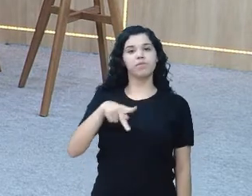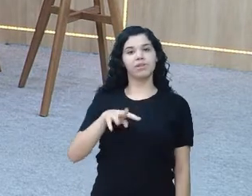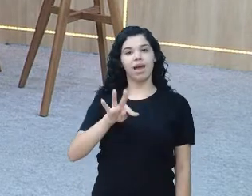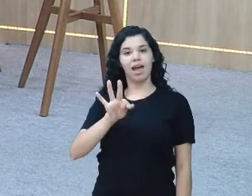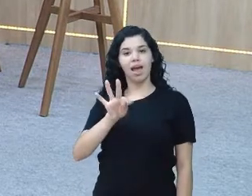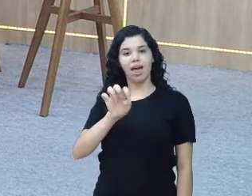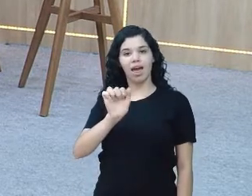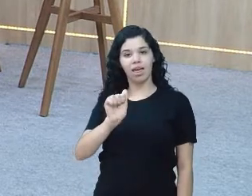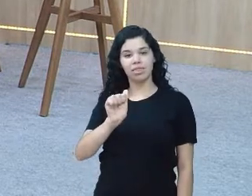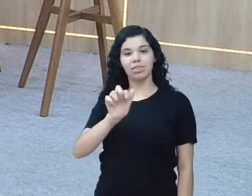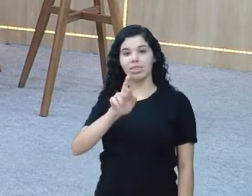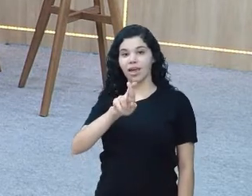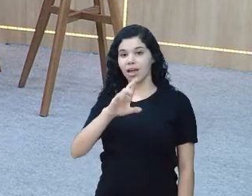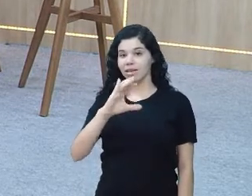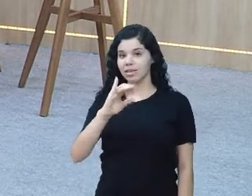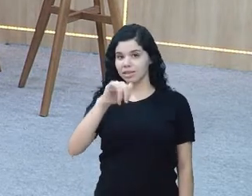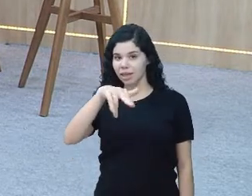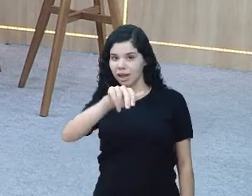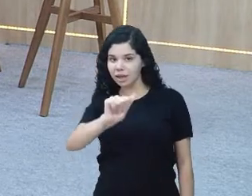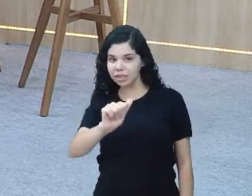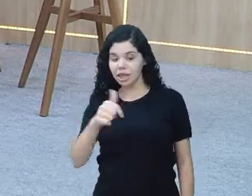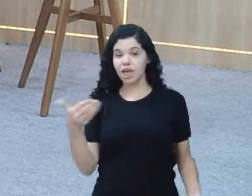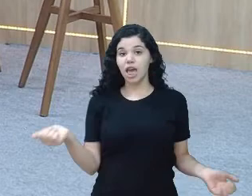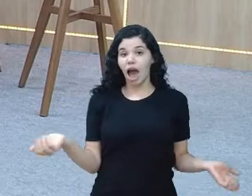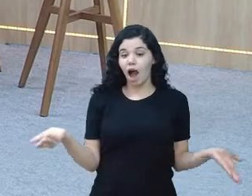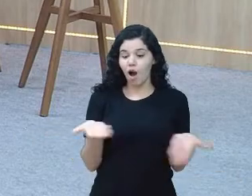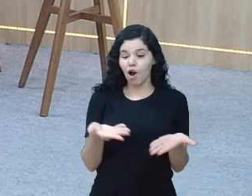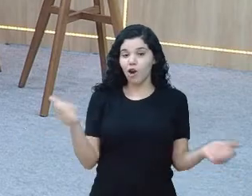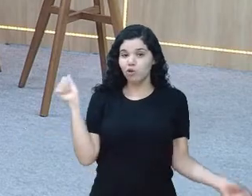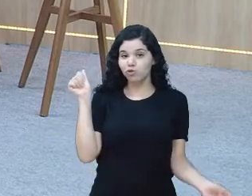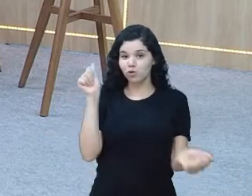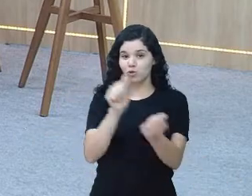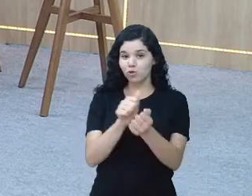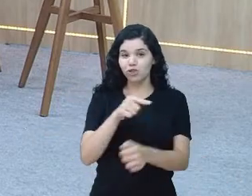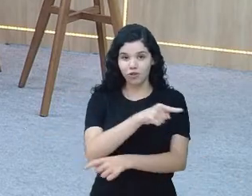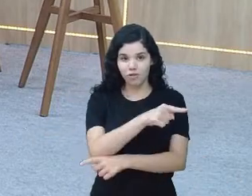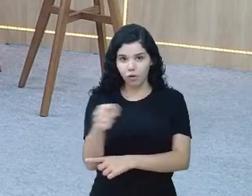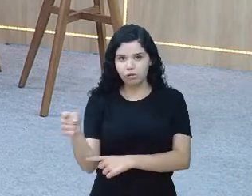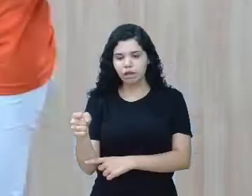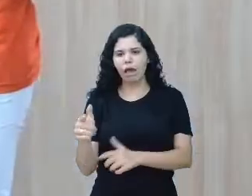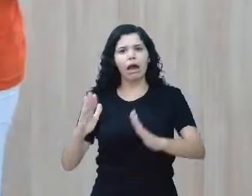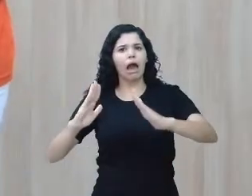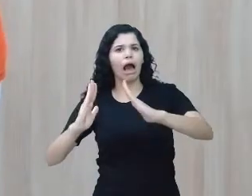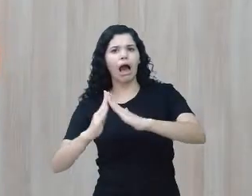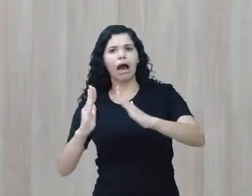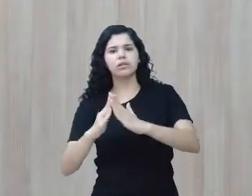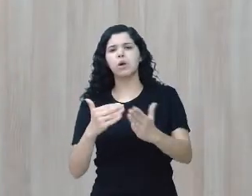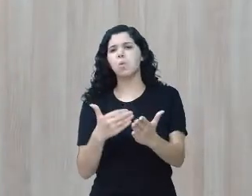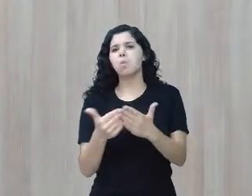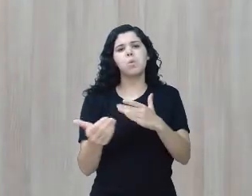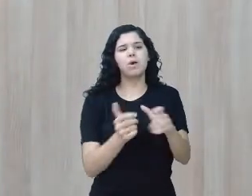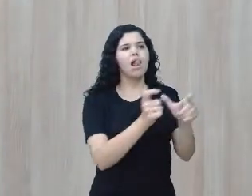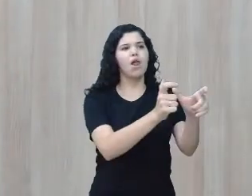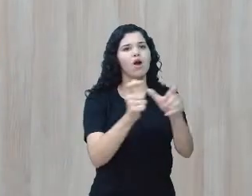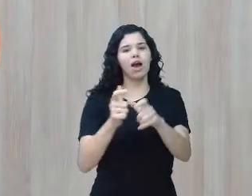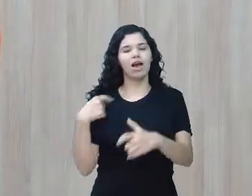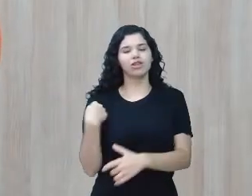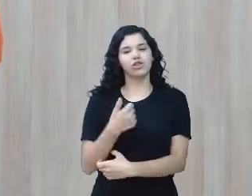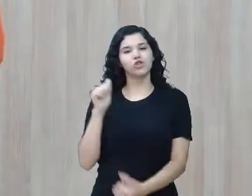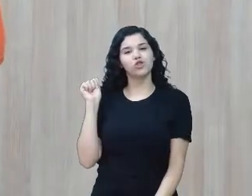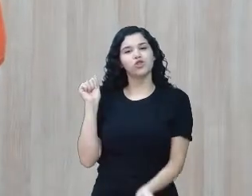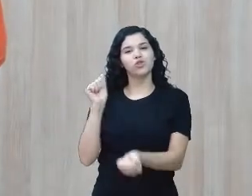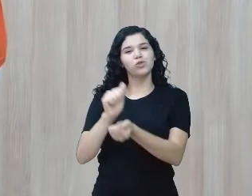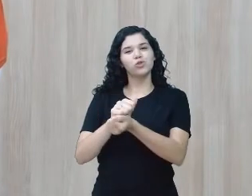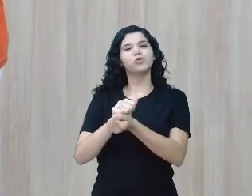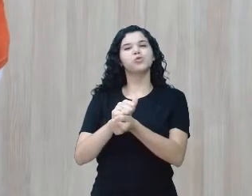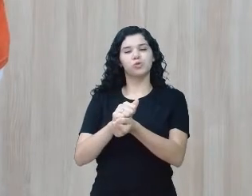nesse momento, junto com você, aí na sua casa, onde quer que você esteja, estaremos juntos compartilhando de